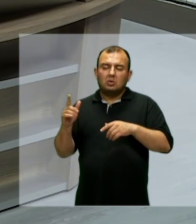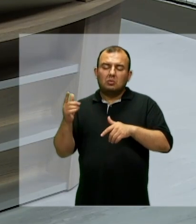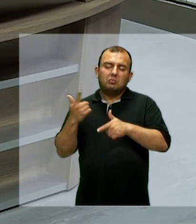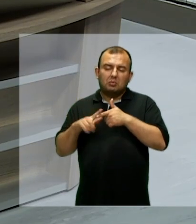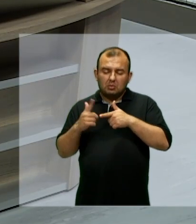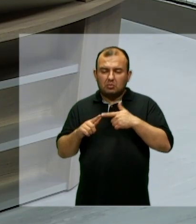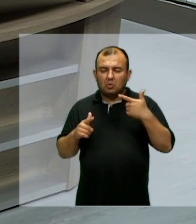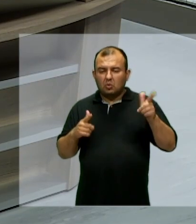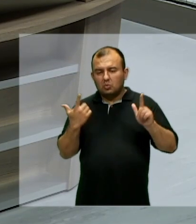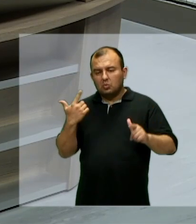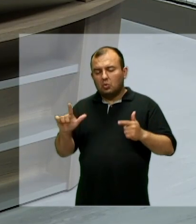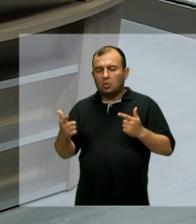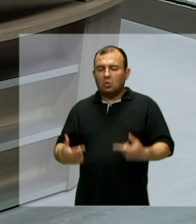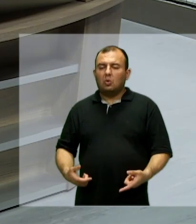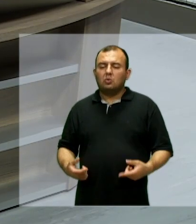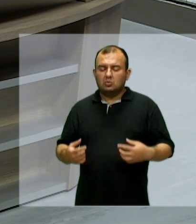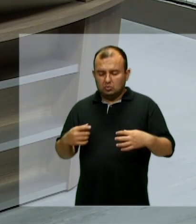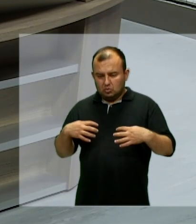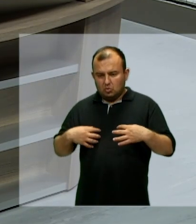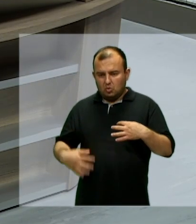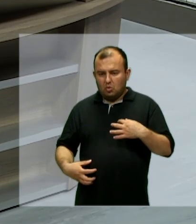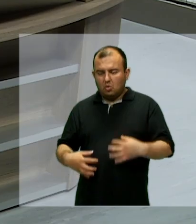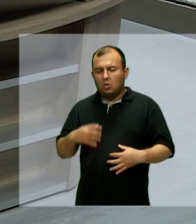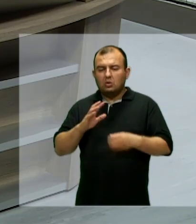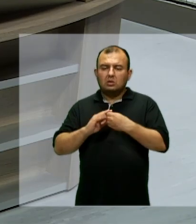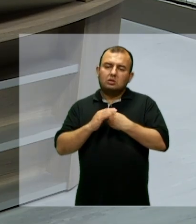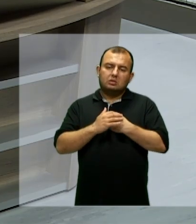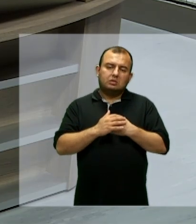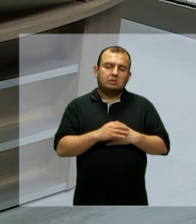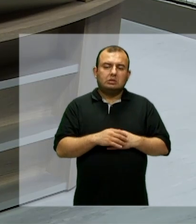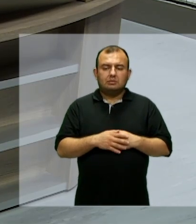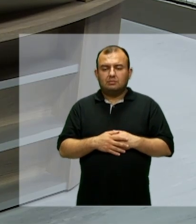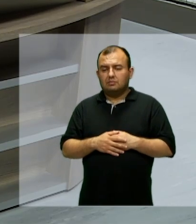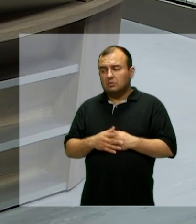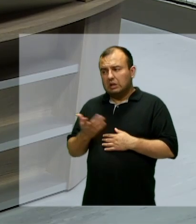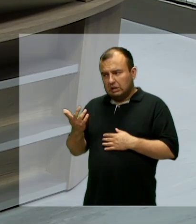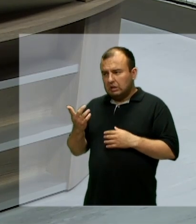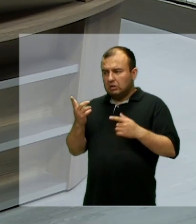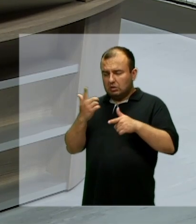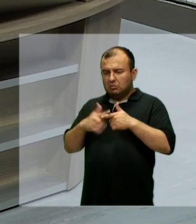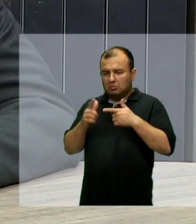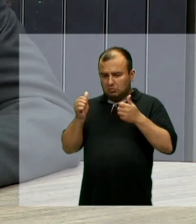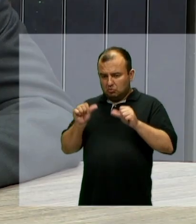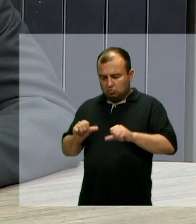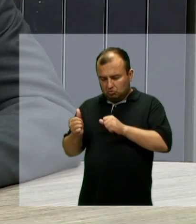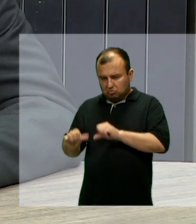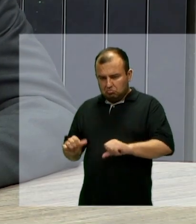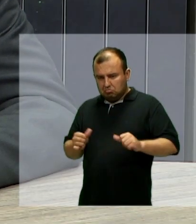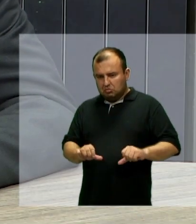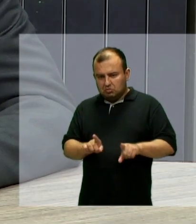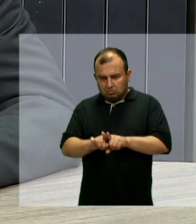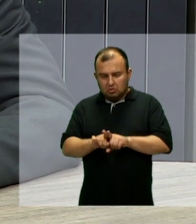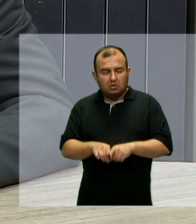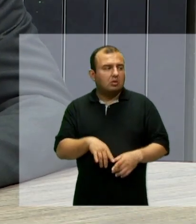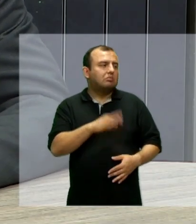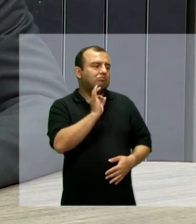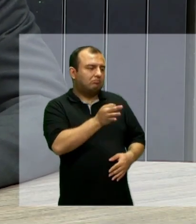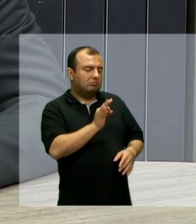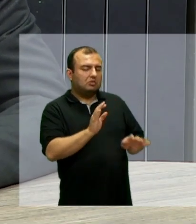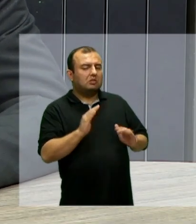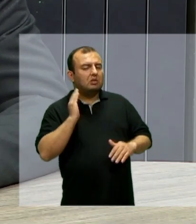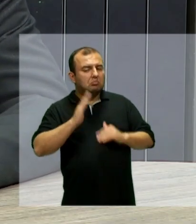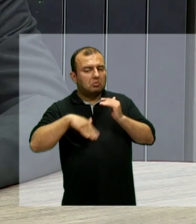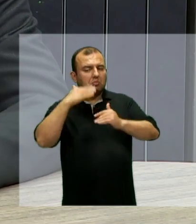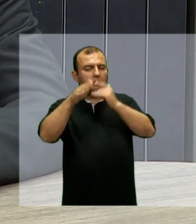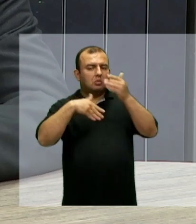desastrosa como já foi há muitos anos? Com certeza. Se foi algo que evoluiu, assim, absurdamente, foi o